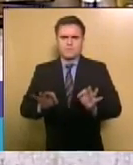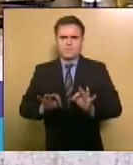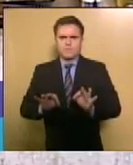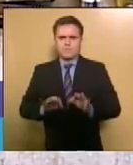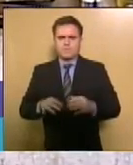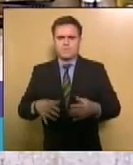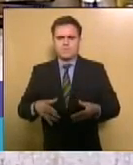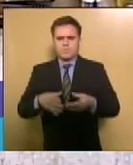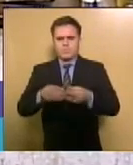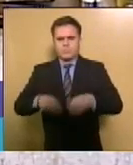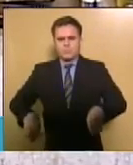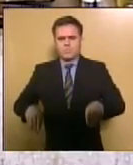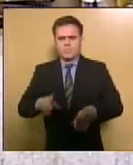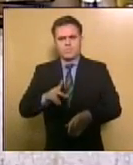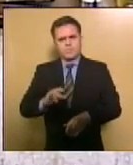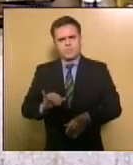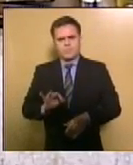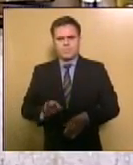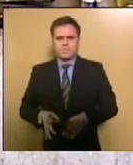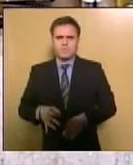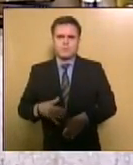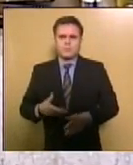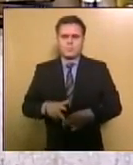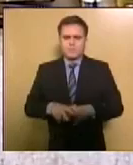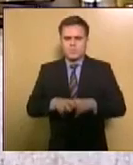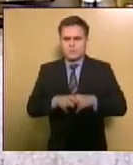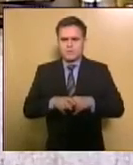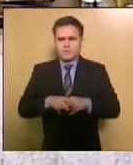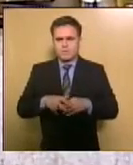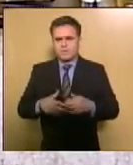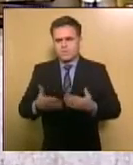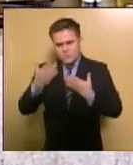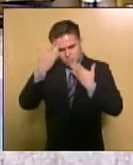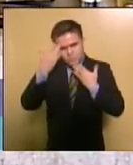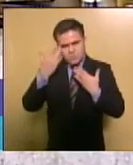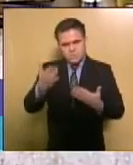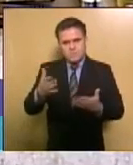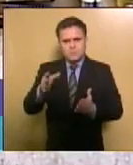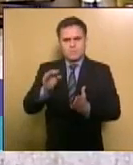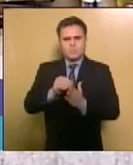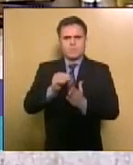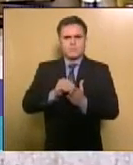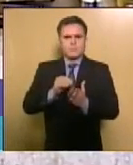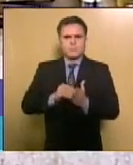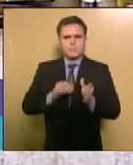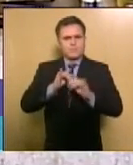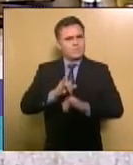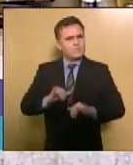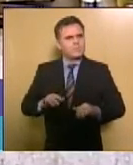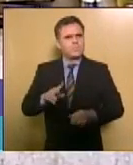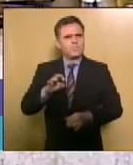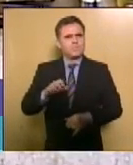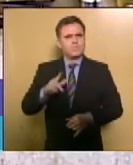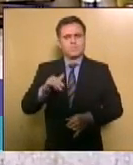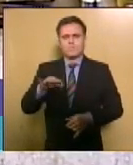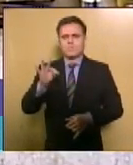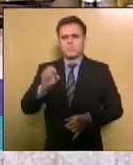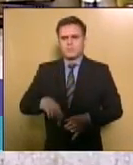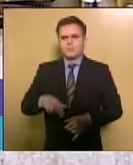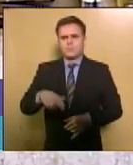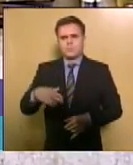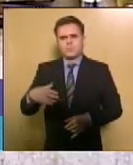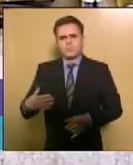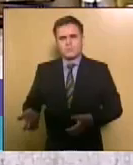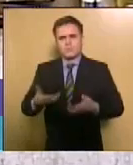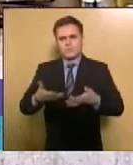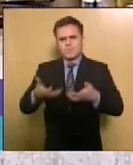prejudicar os últimos né então eu quero aqui agradecer e registrar a presença deic mangueira e ao agradecer Eu quero